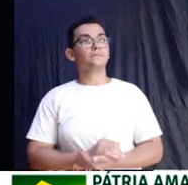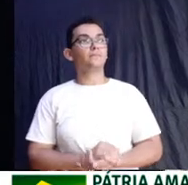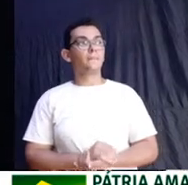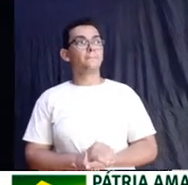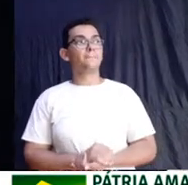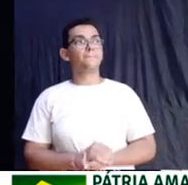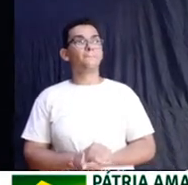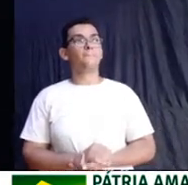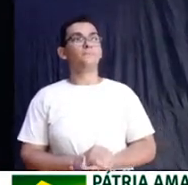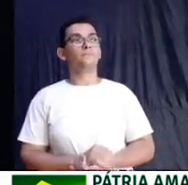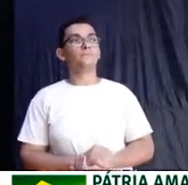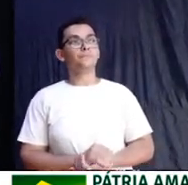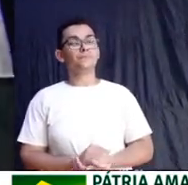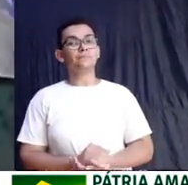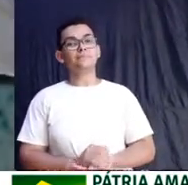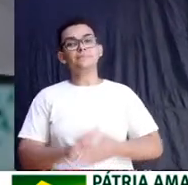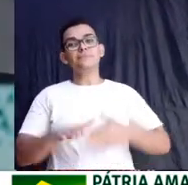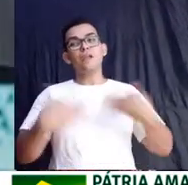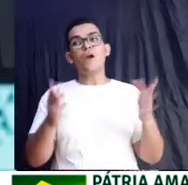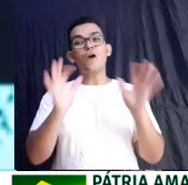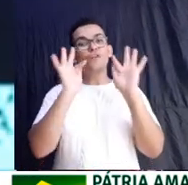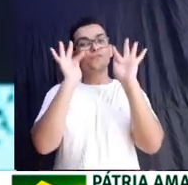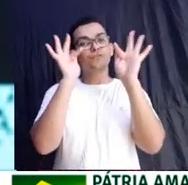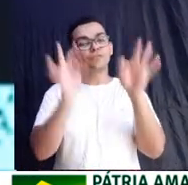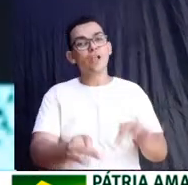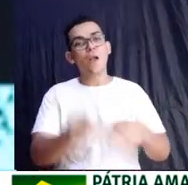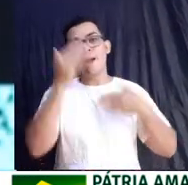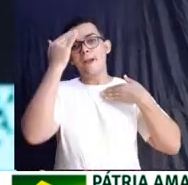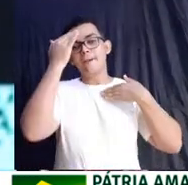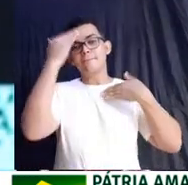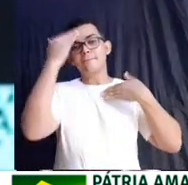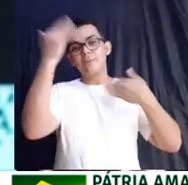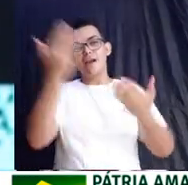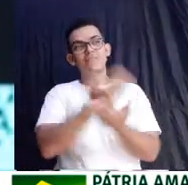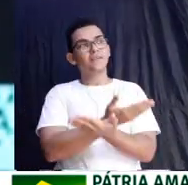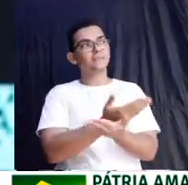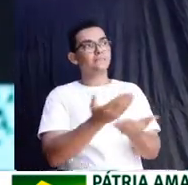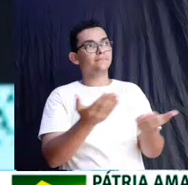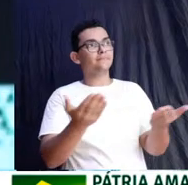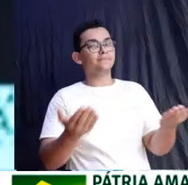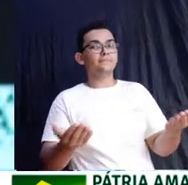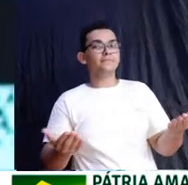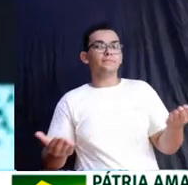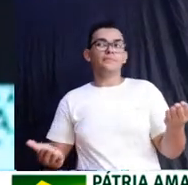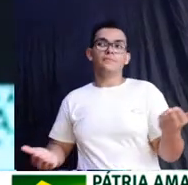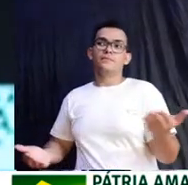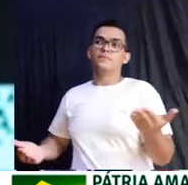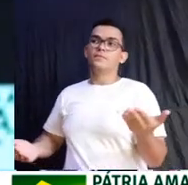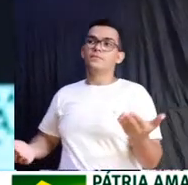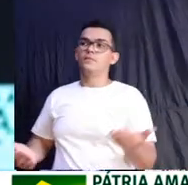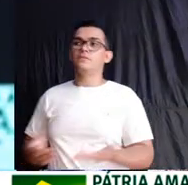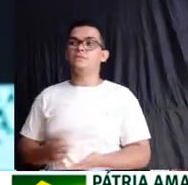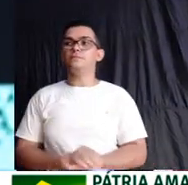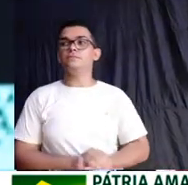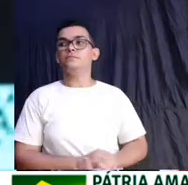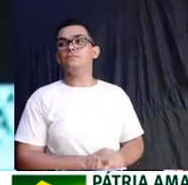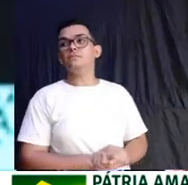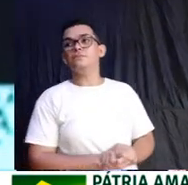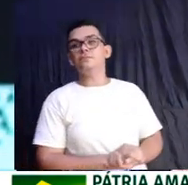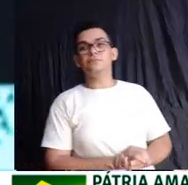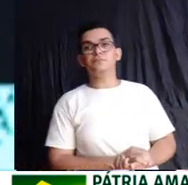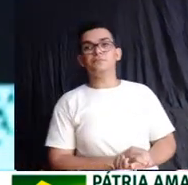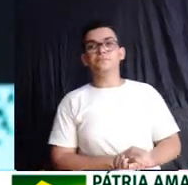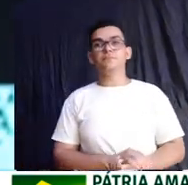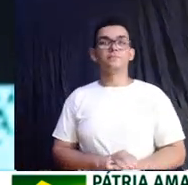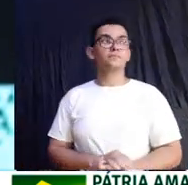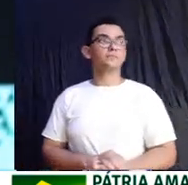vai, batucada. Vamos encerrando. Obrigado, gente. Obrigado. Até eu amanhã. Eu escuto os teus sinais.